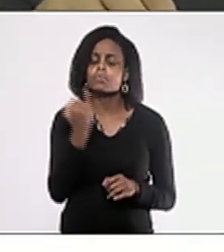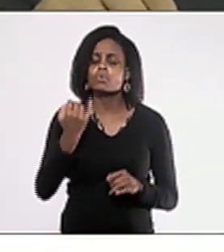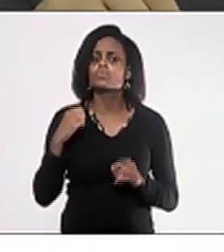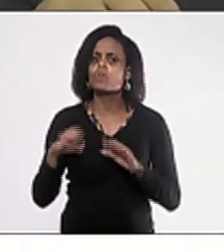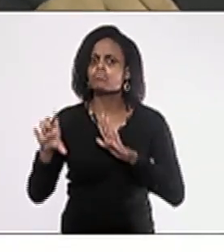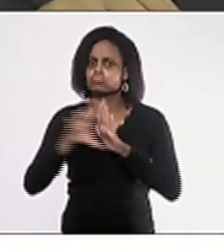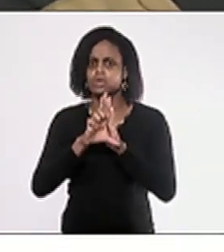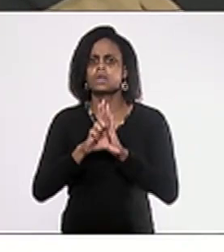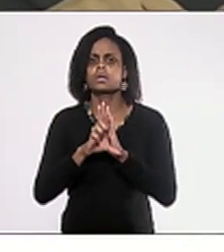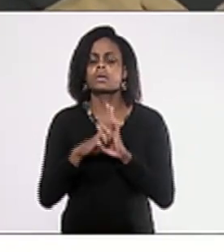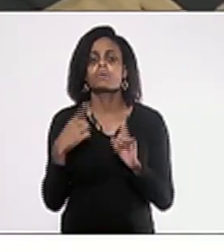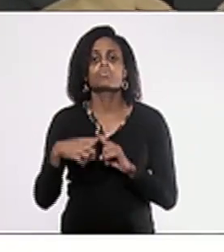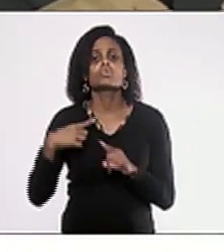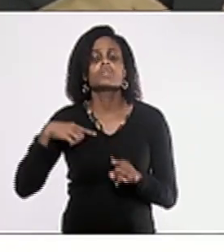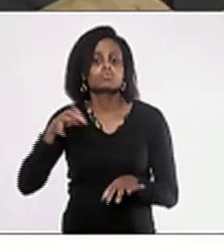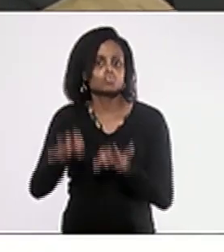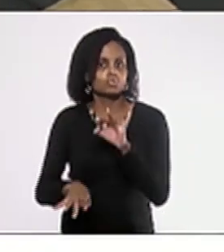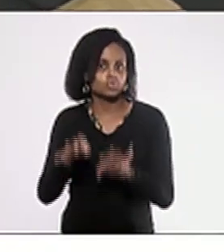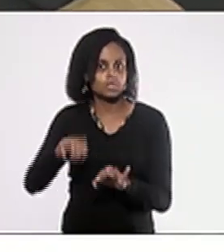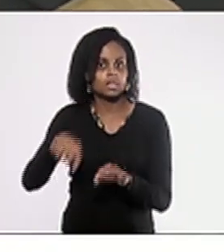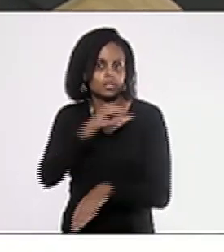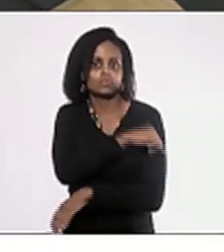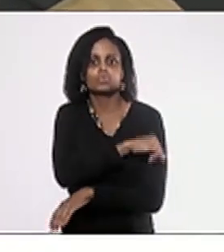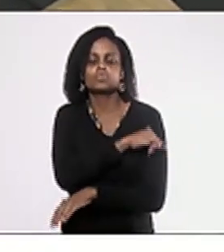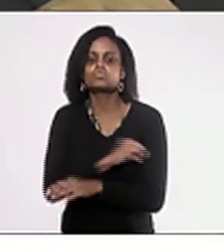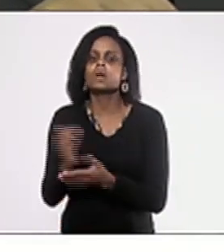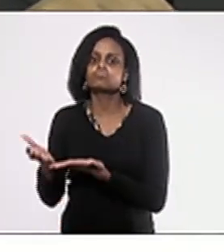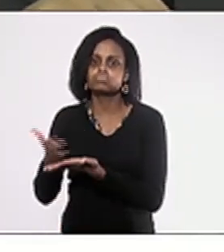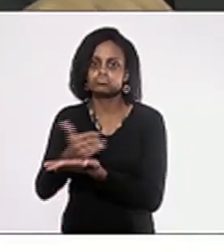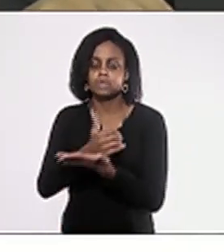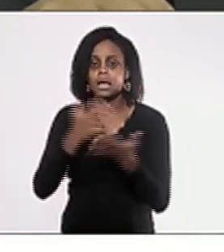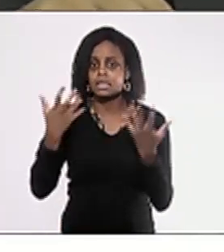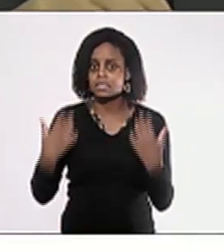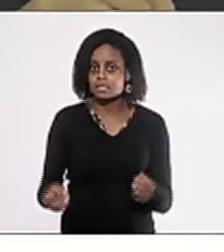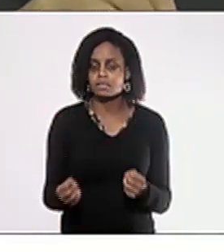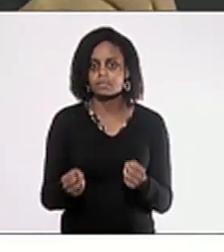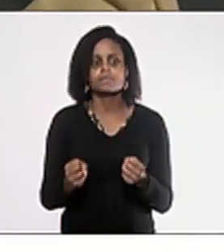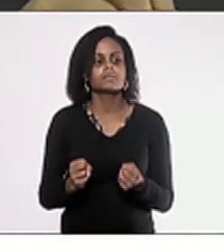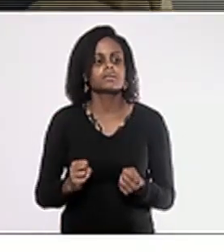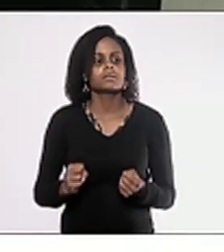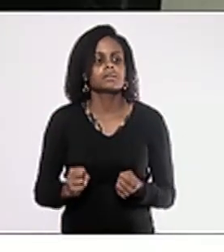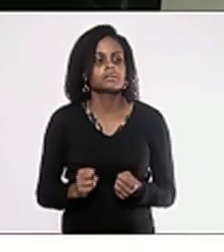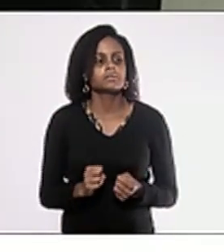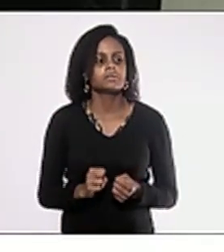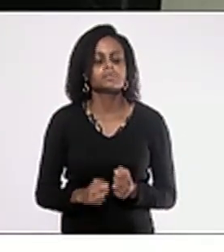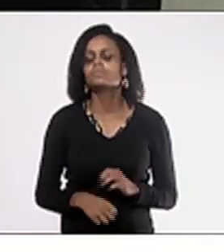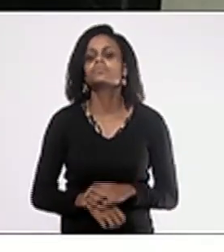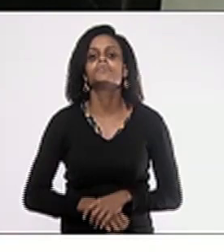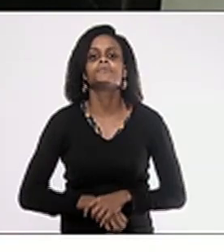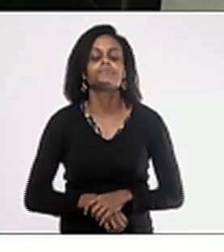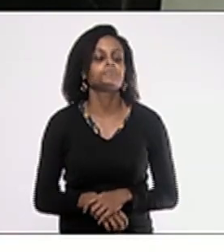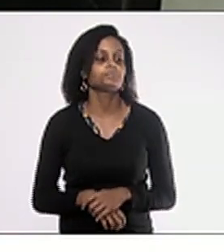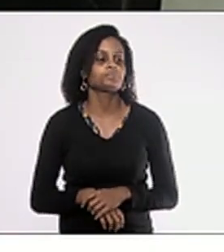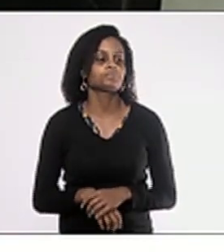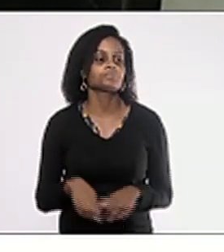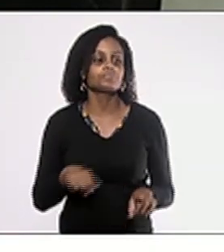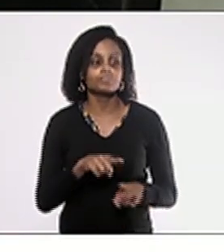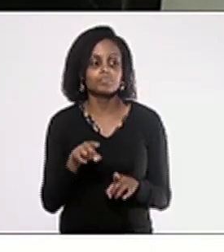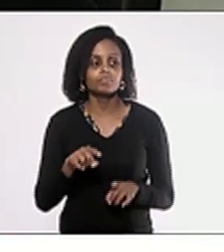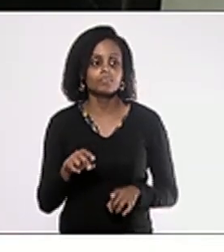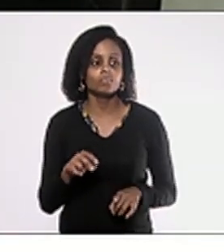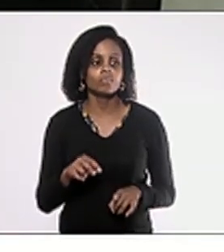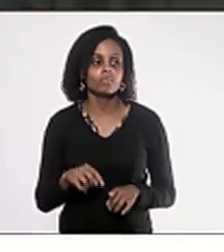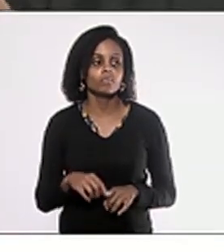nós temos o judiciário aqui no Rio já acolhendo, em muitos casos, essa tese. Se vocês puderem dar essas